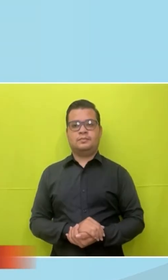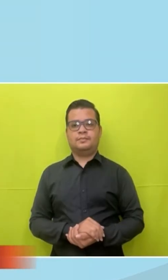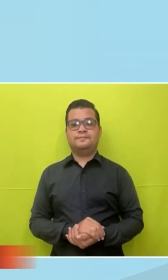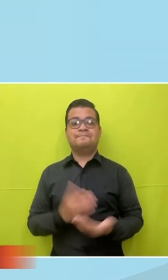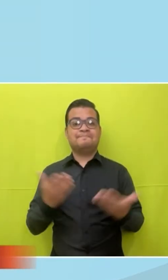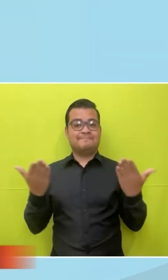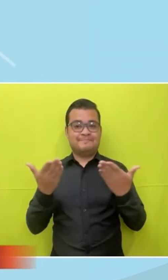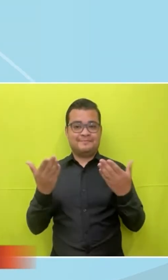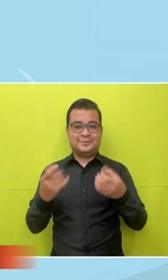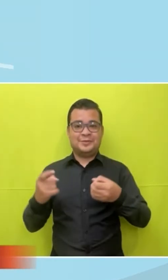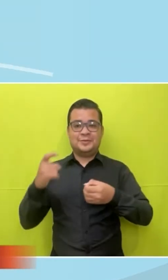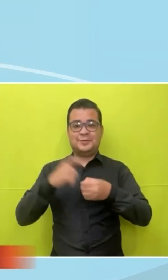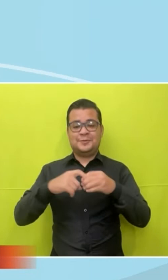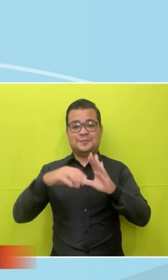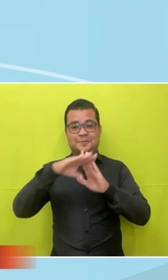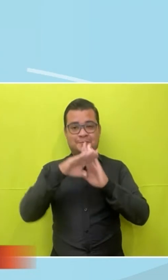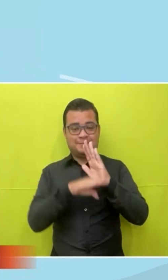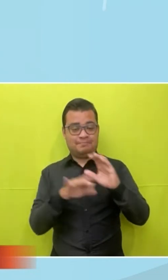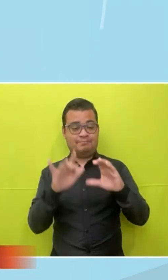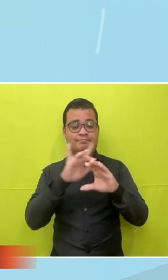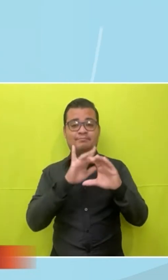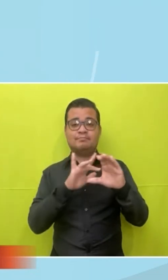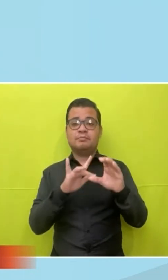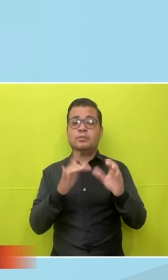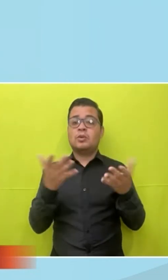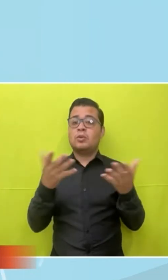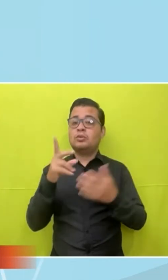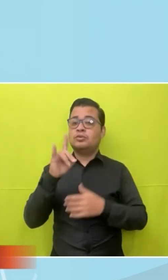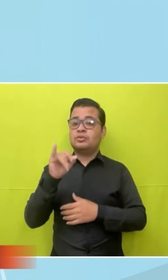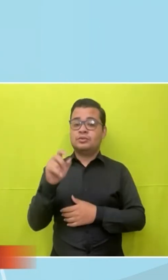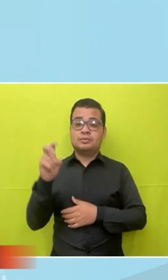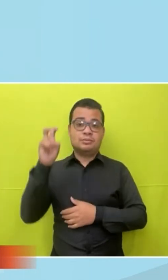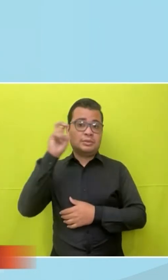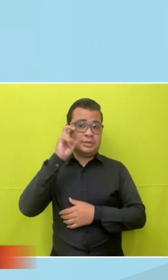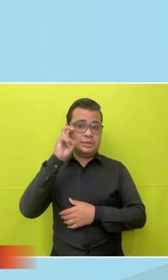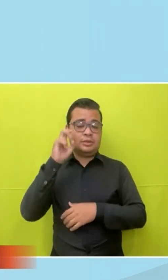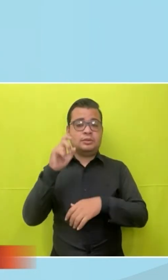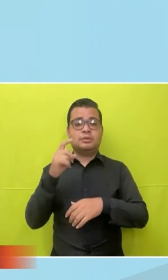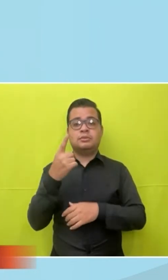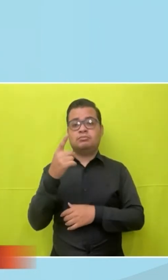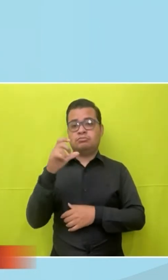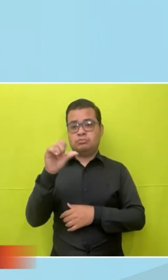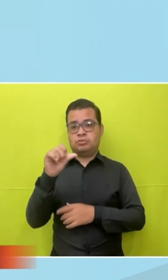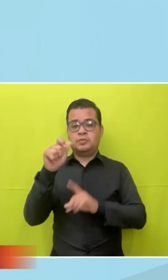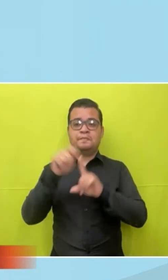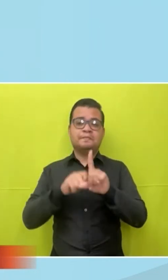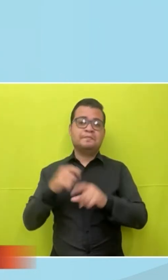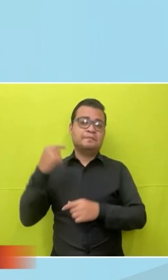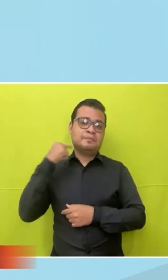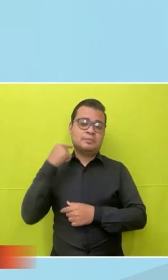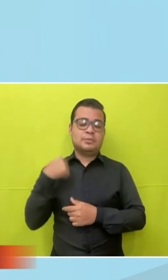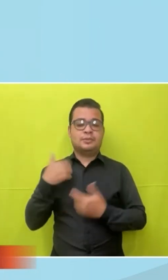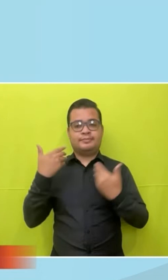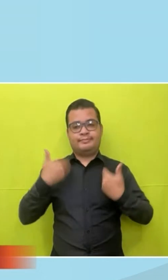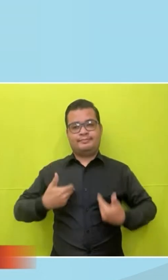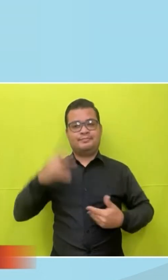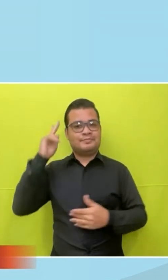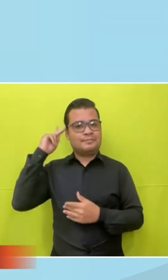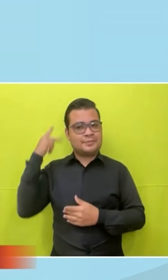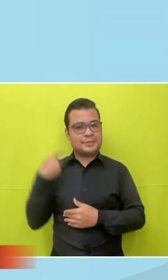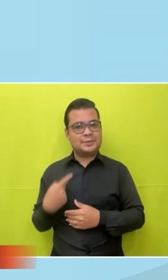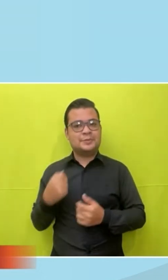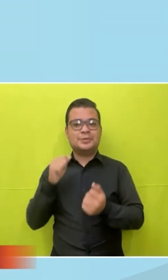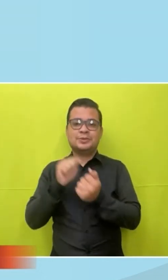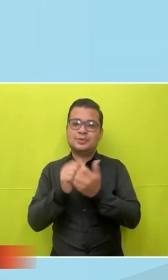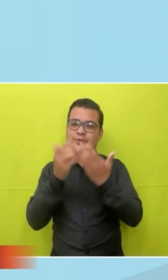Estamos de volta com Conexões dessa quinta-feira, dia 19 de maio. Eu sou a Camila Maia e fico com você na